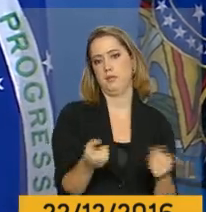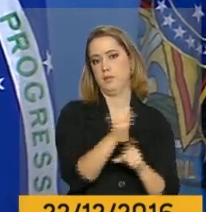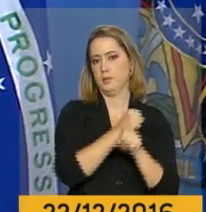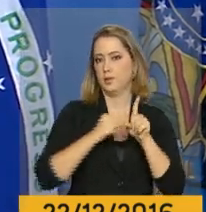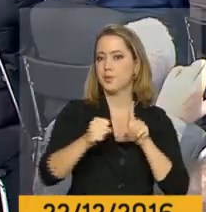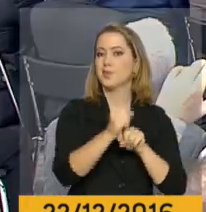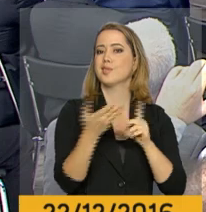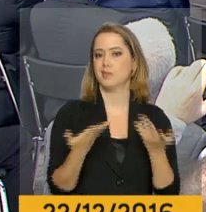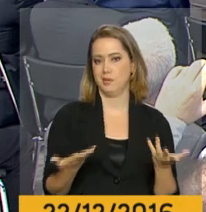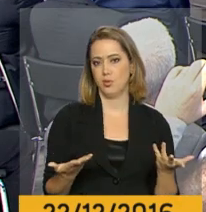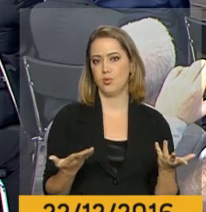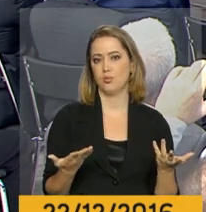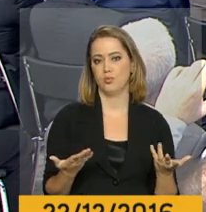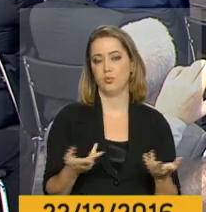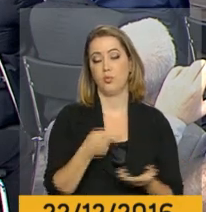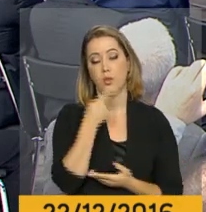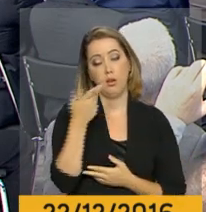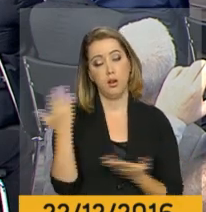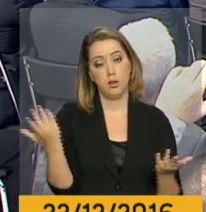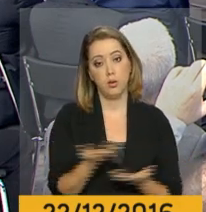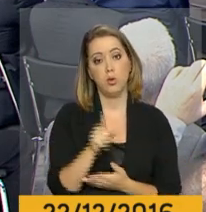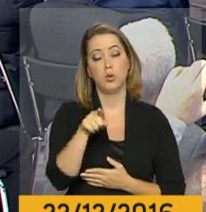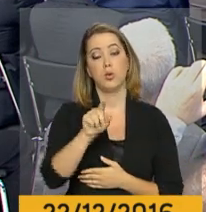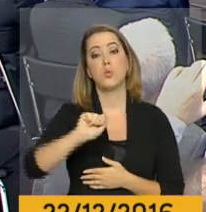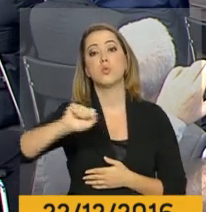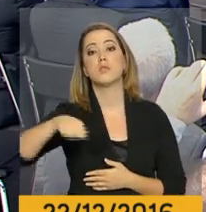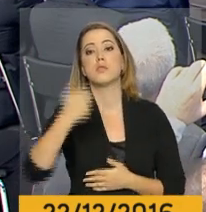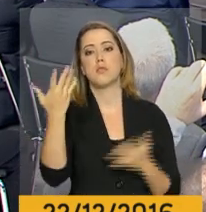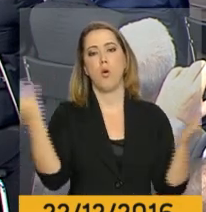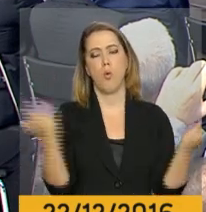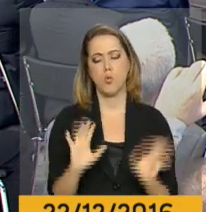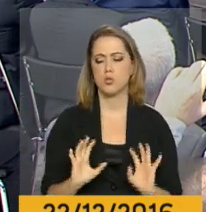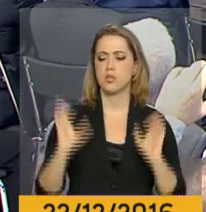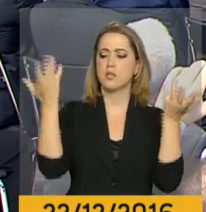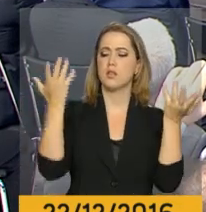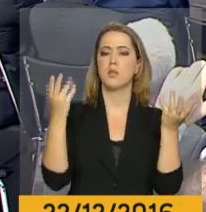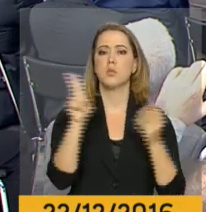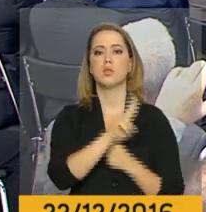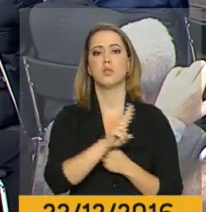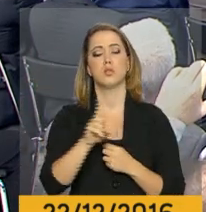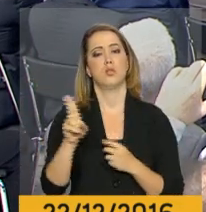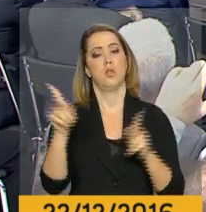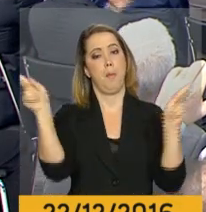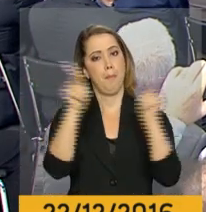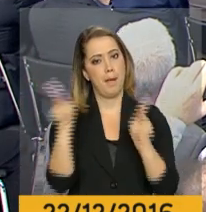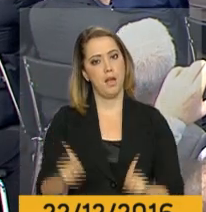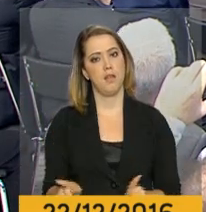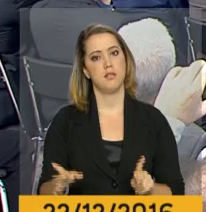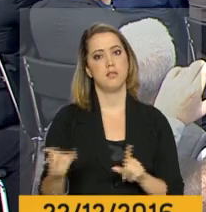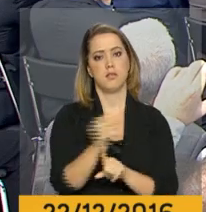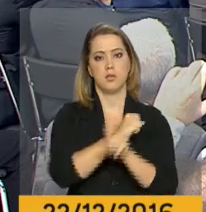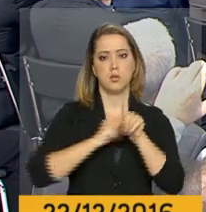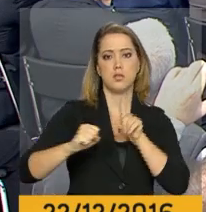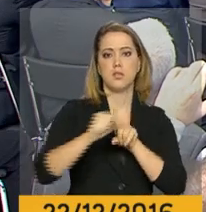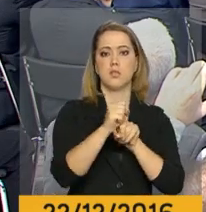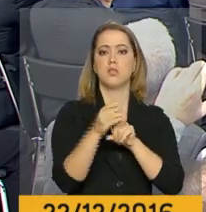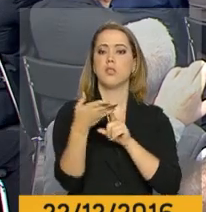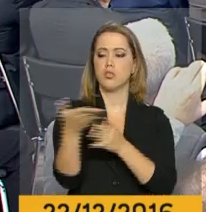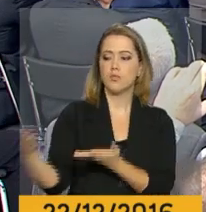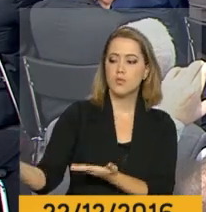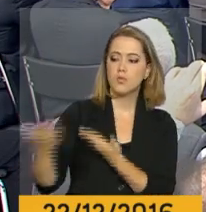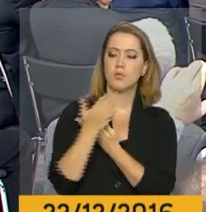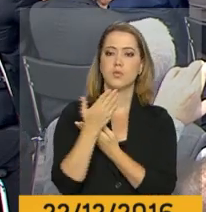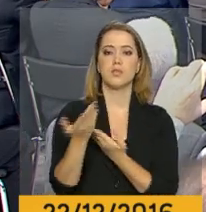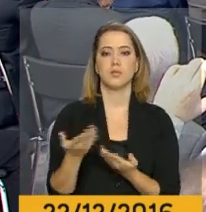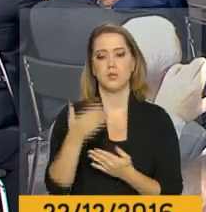Ronaldo, neste momento, o símbolo desta solenidade chama-se paz social. E você contribuiu para